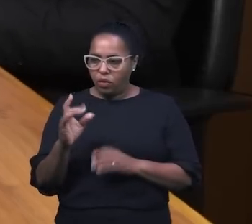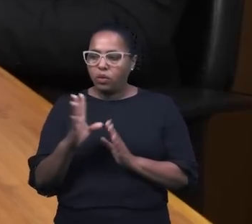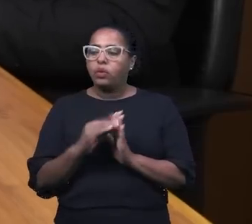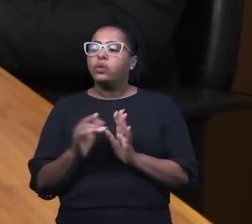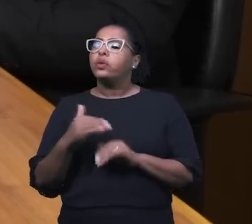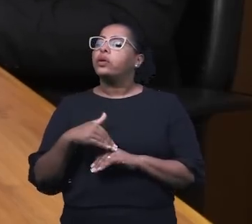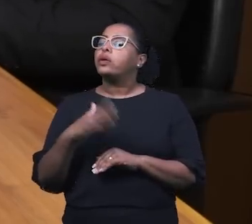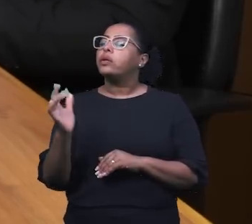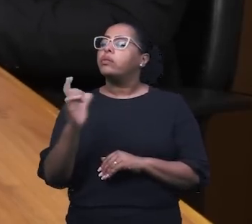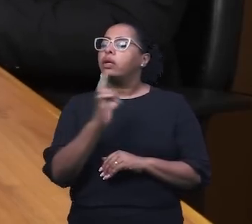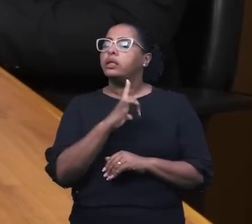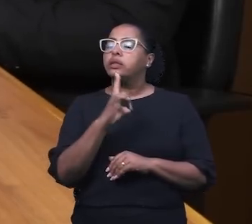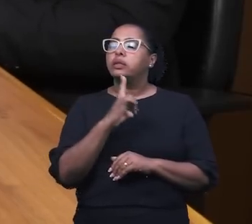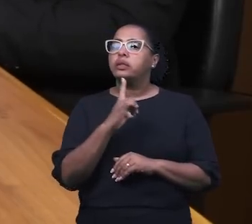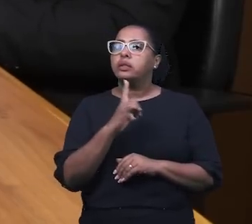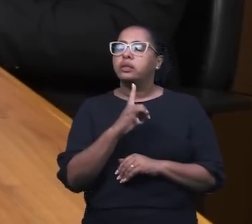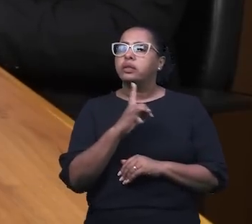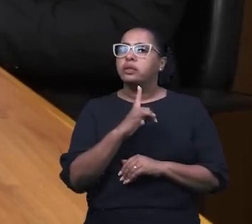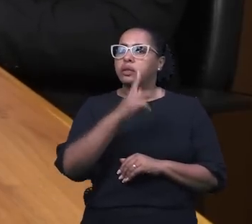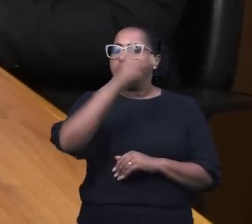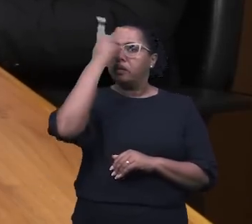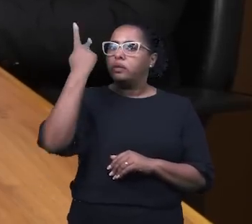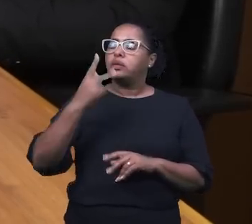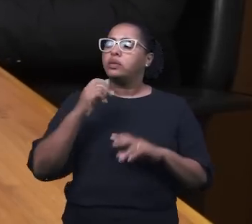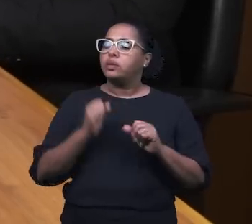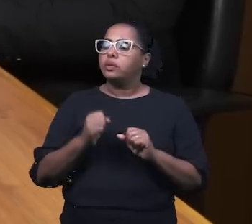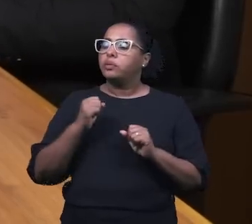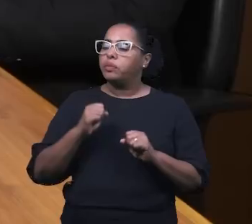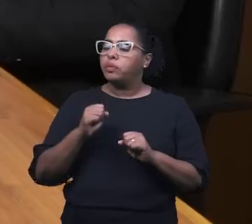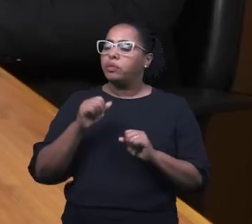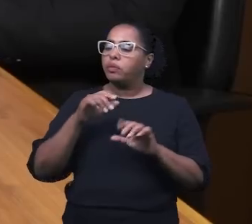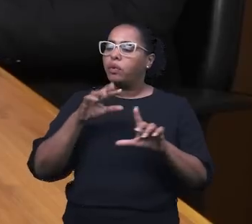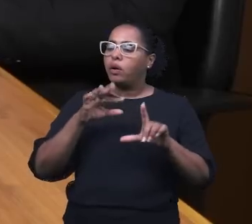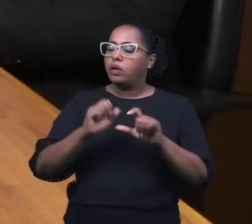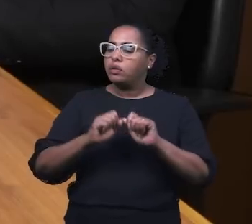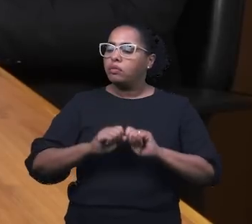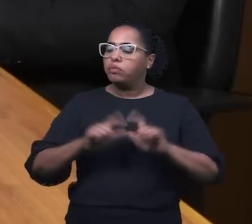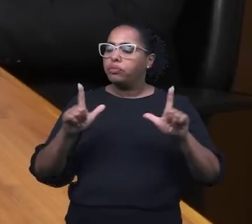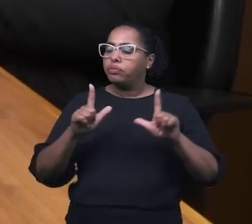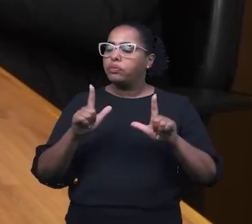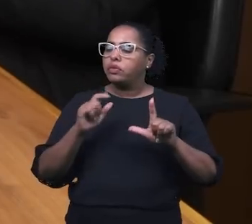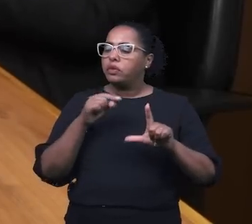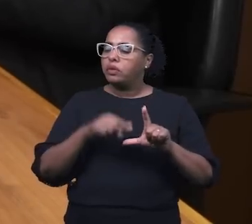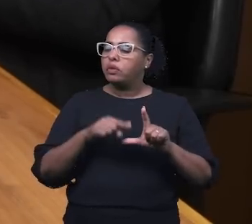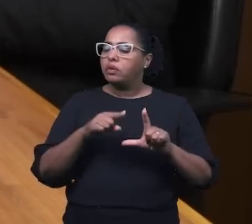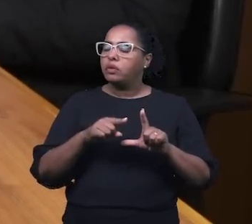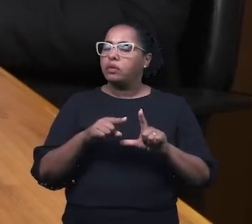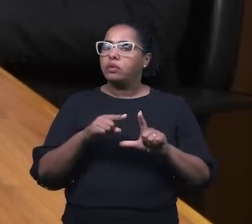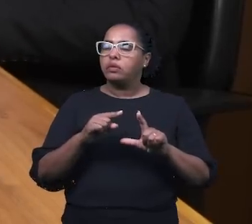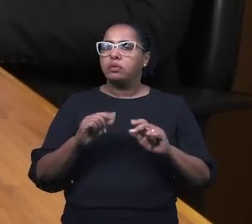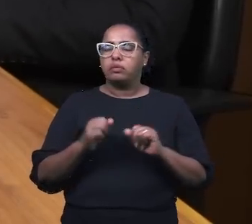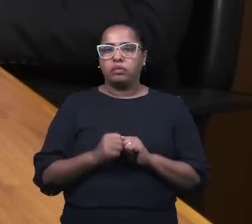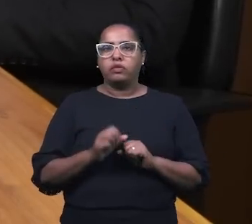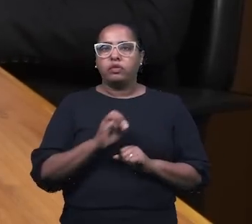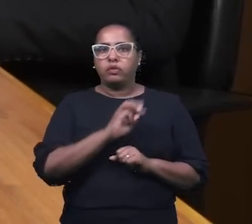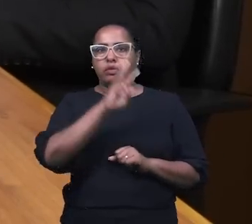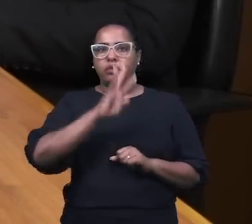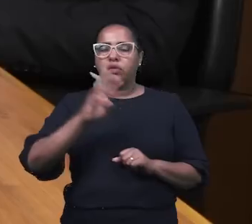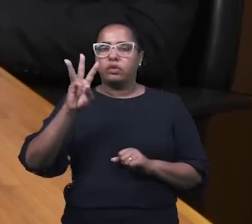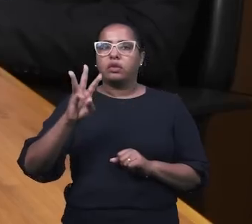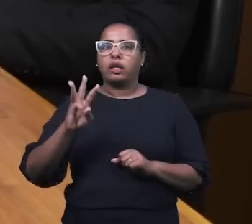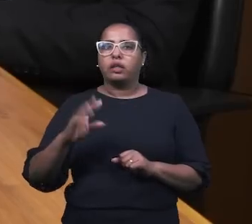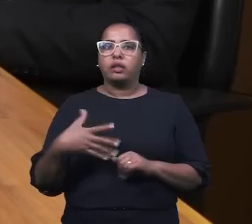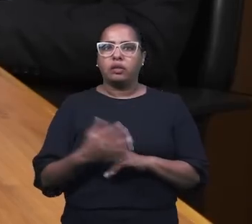conteúdo. O que mais a gente tem que a pessoa pode acessar? O site do Departamento de Louvor, por exemplo, qual